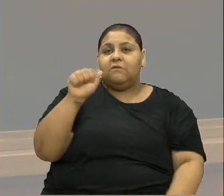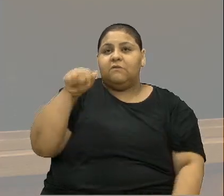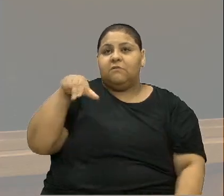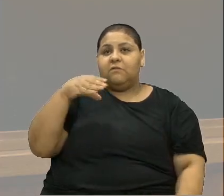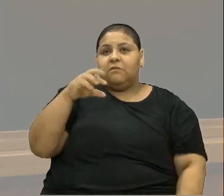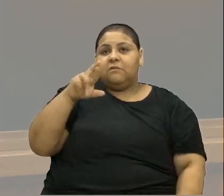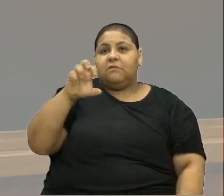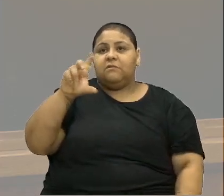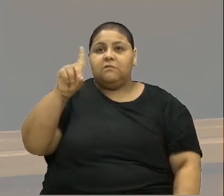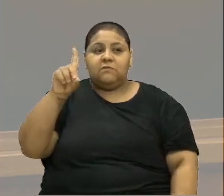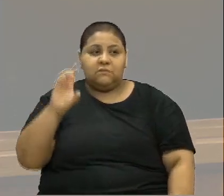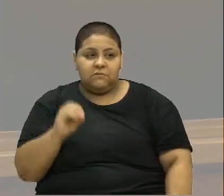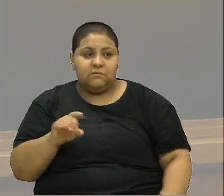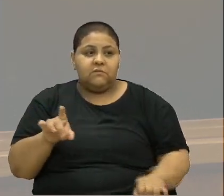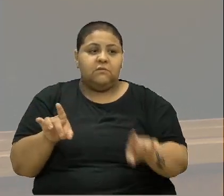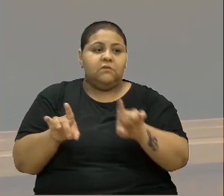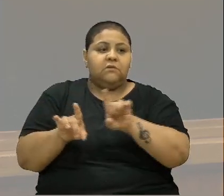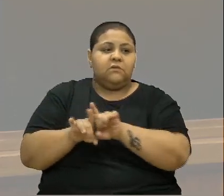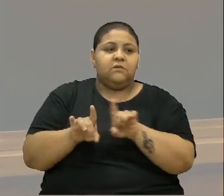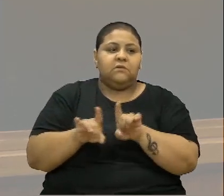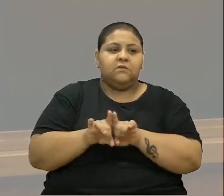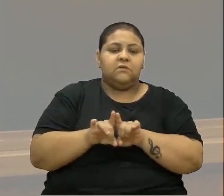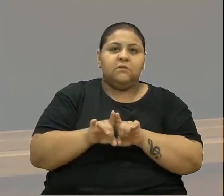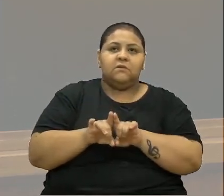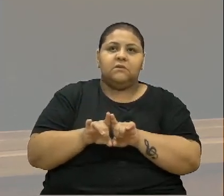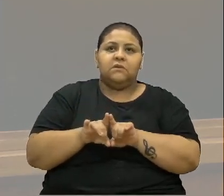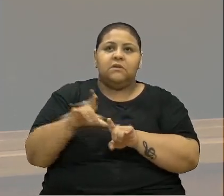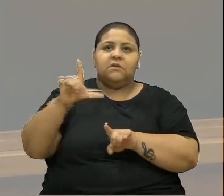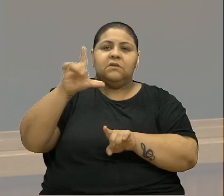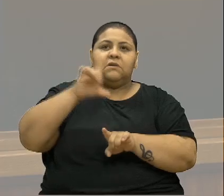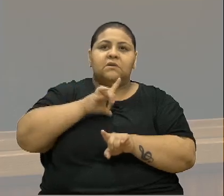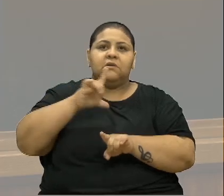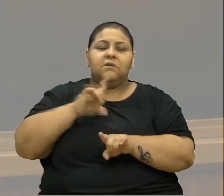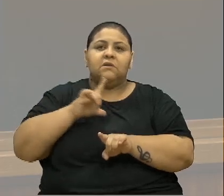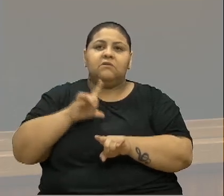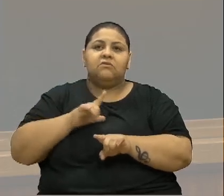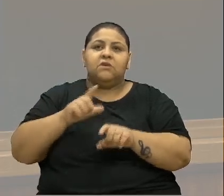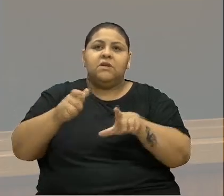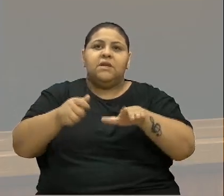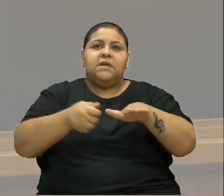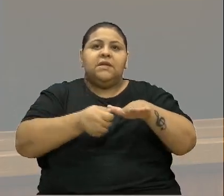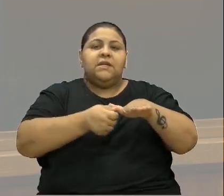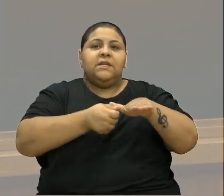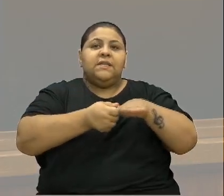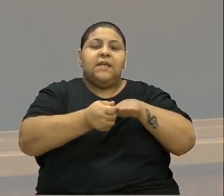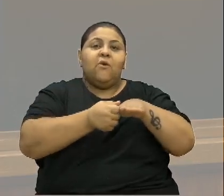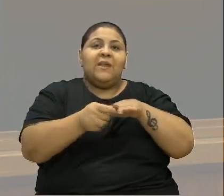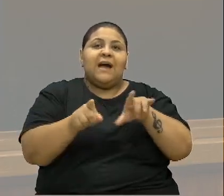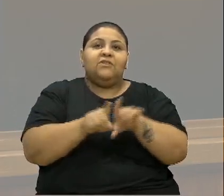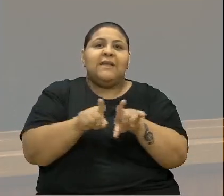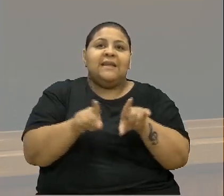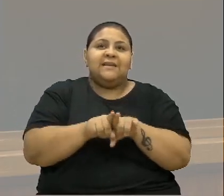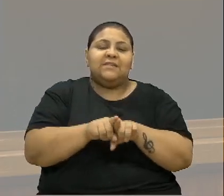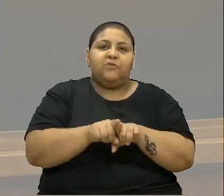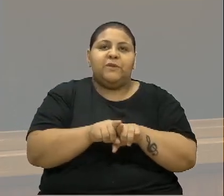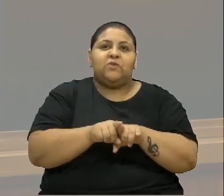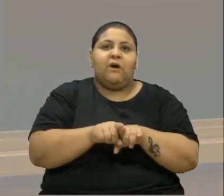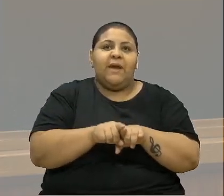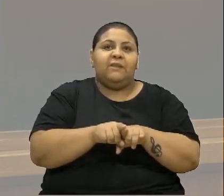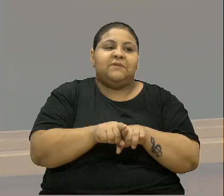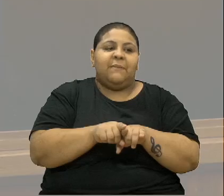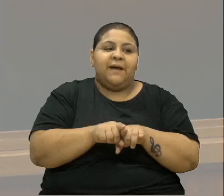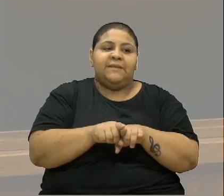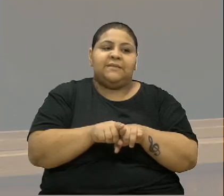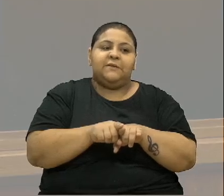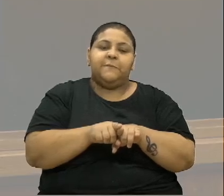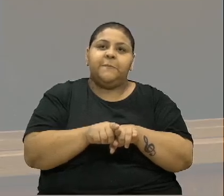lá, tinha criança que ia de chinelo de dedo porque não tinha tênis. Então, a realidade é muito mais grave do